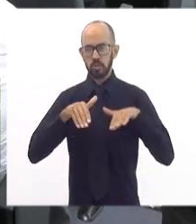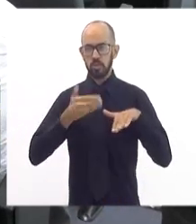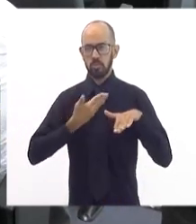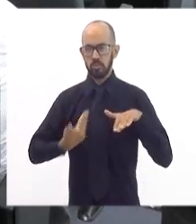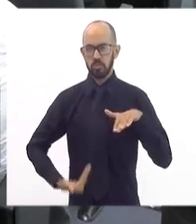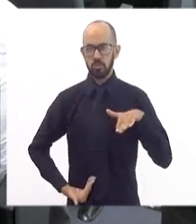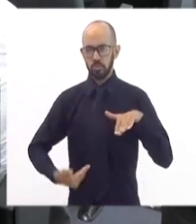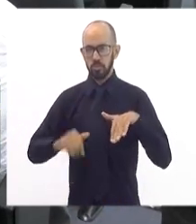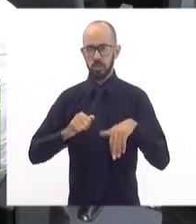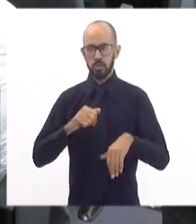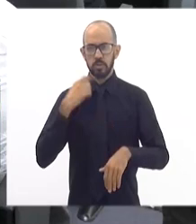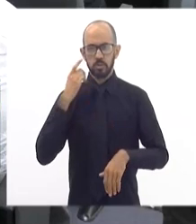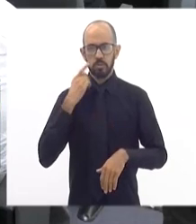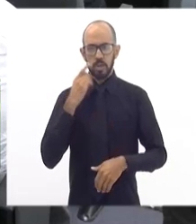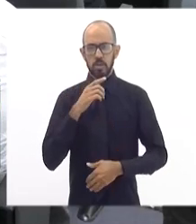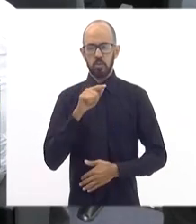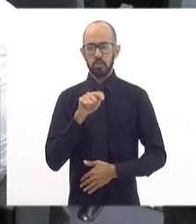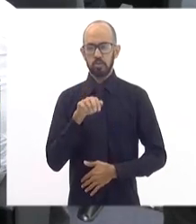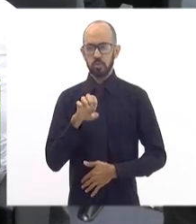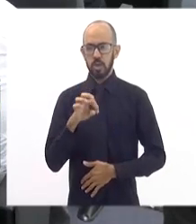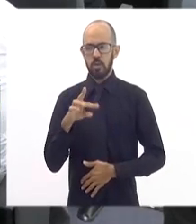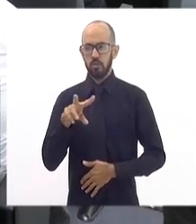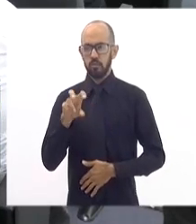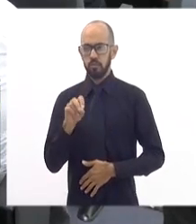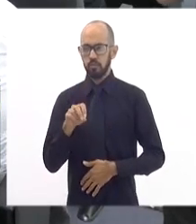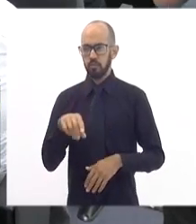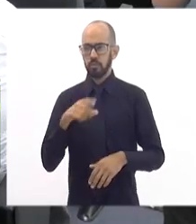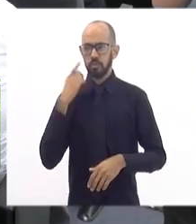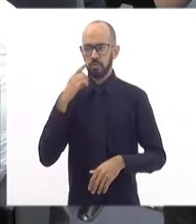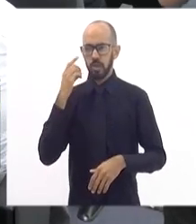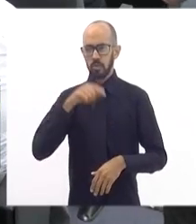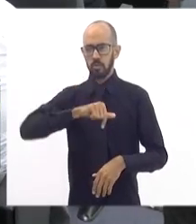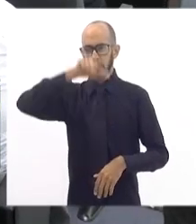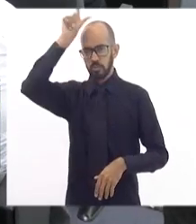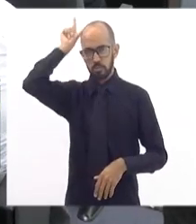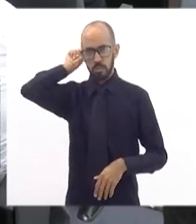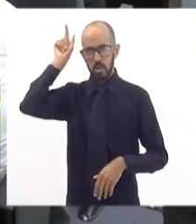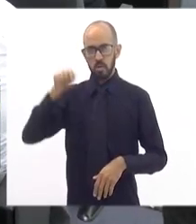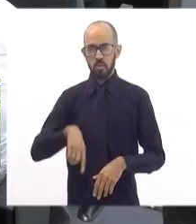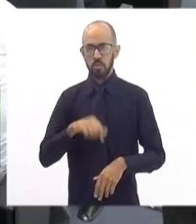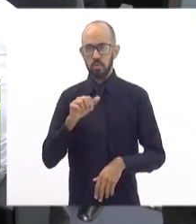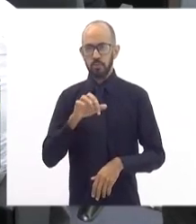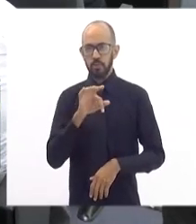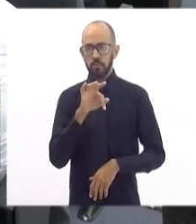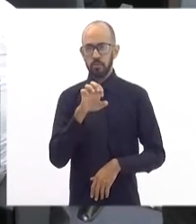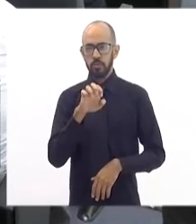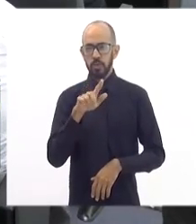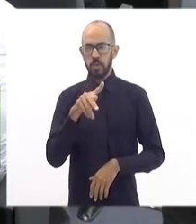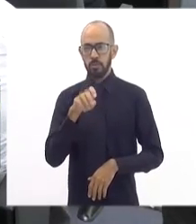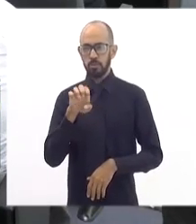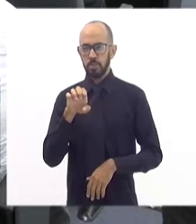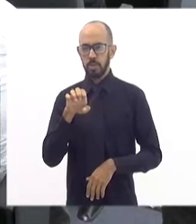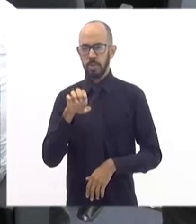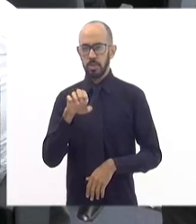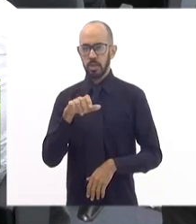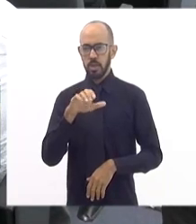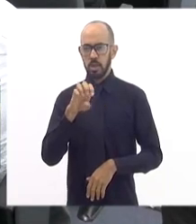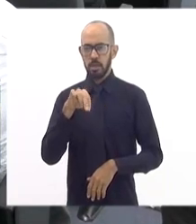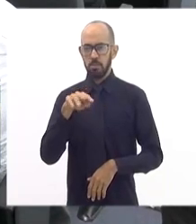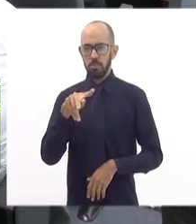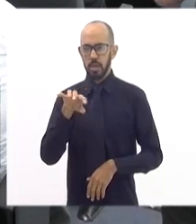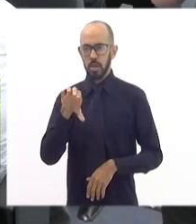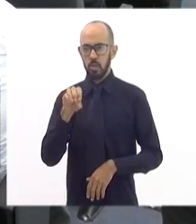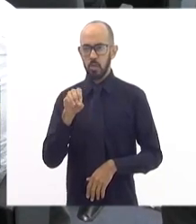estado demite Deputado Luiz Paulo meu querido amigo Felipe Campelo presidente da ideia